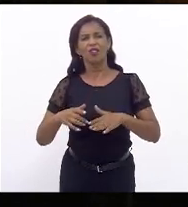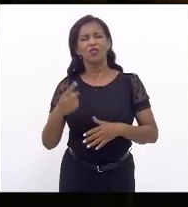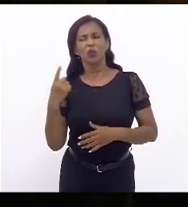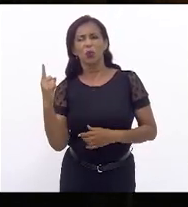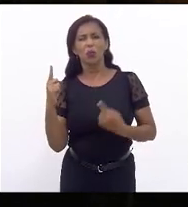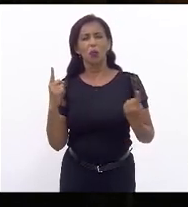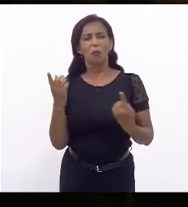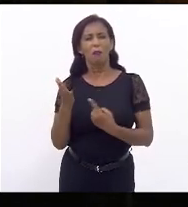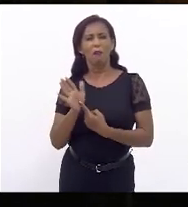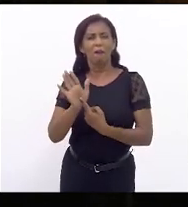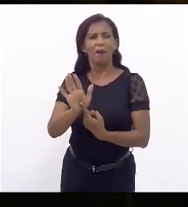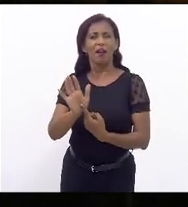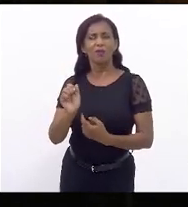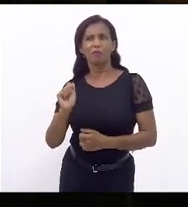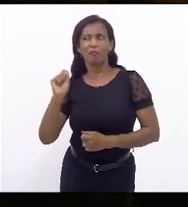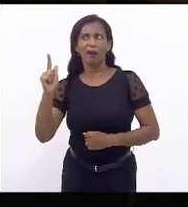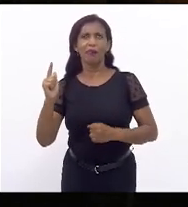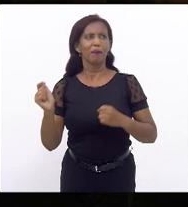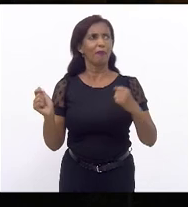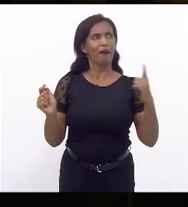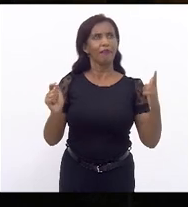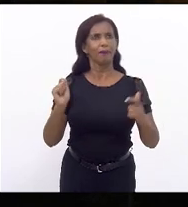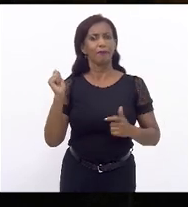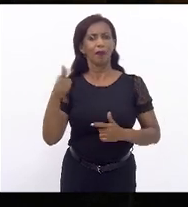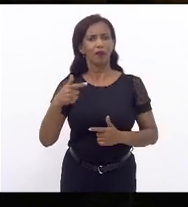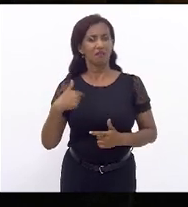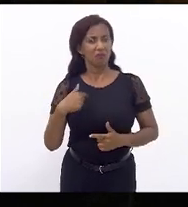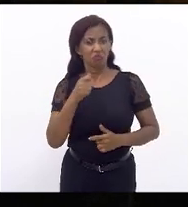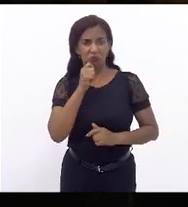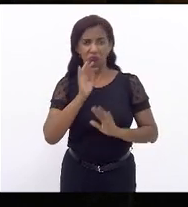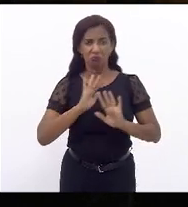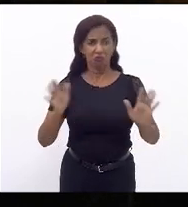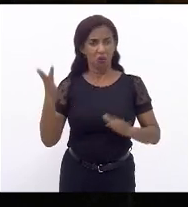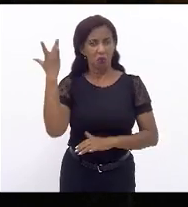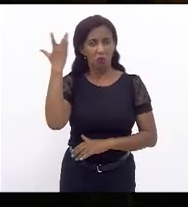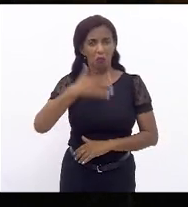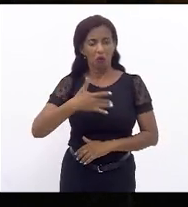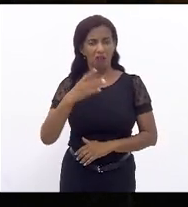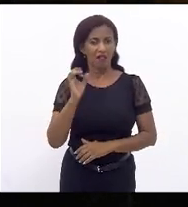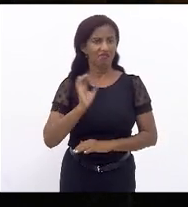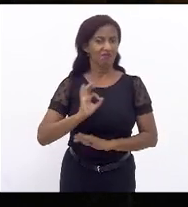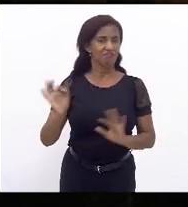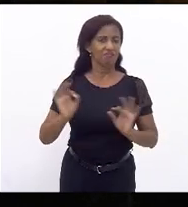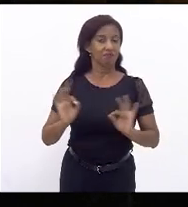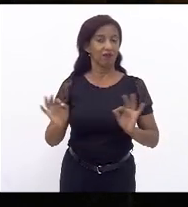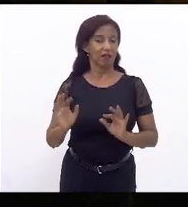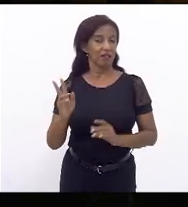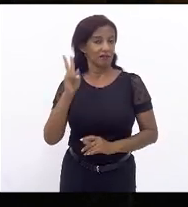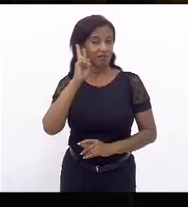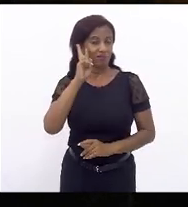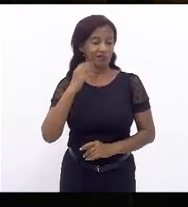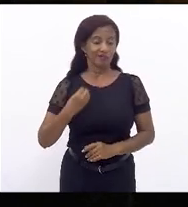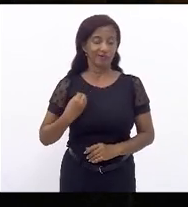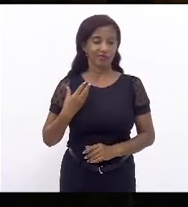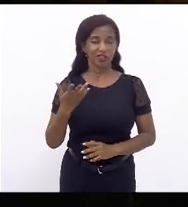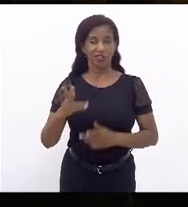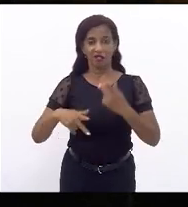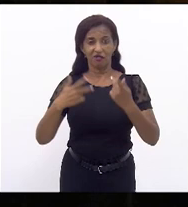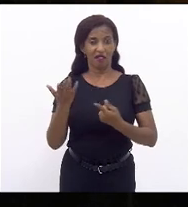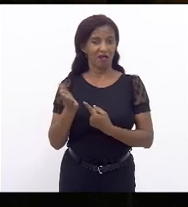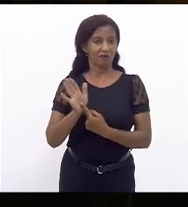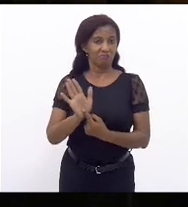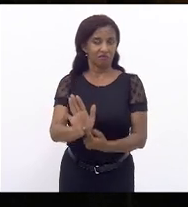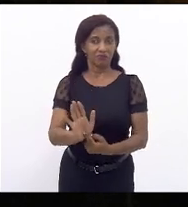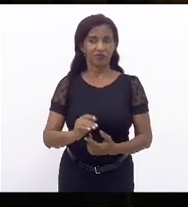mostrar que é mais bolsonarista que o outro. E eu não tenho que provar nada para ninguém. O meu histórico de vida já fala por si